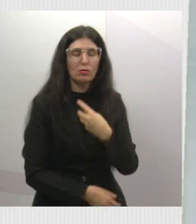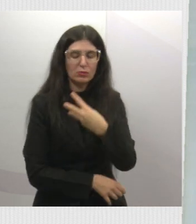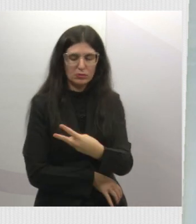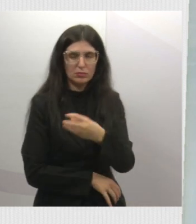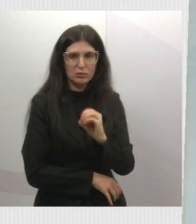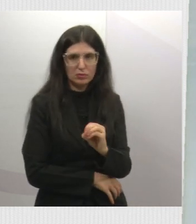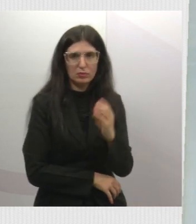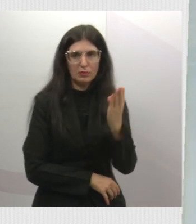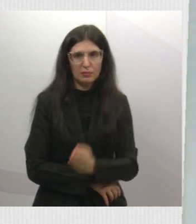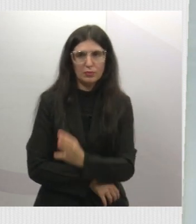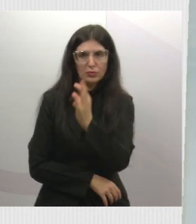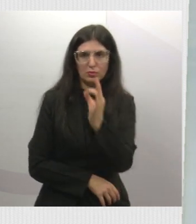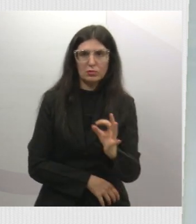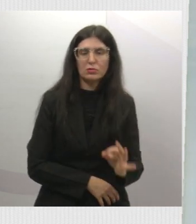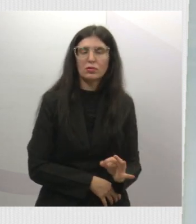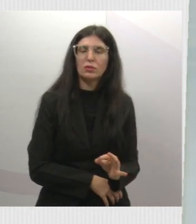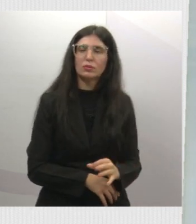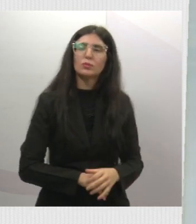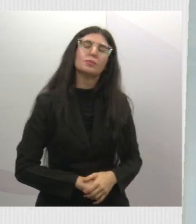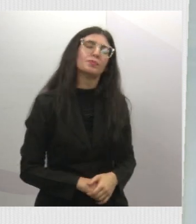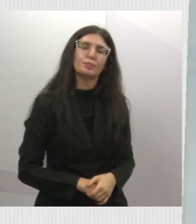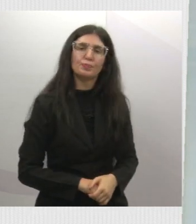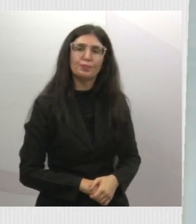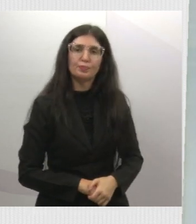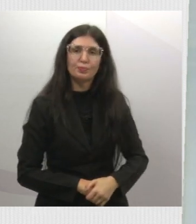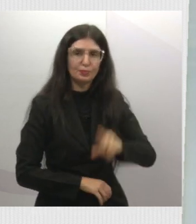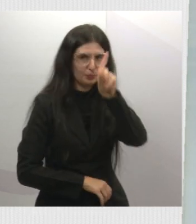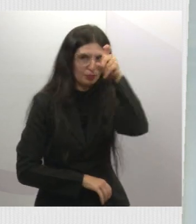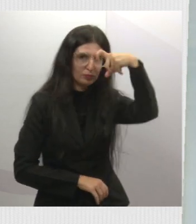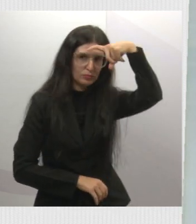já no primeiro quadrimestre com relação à saúde.